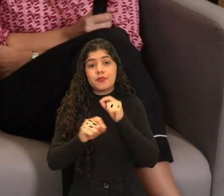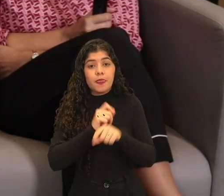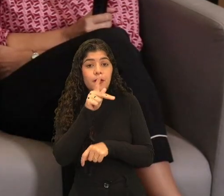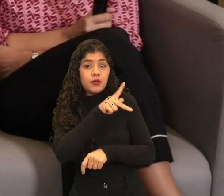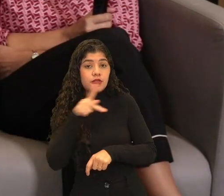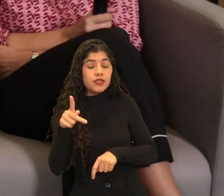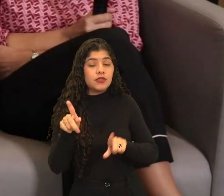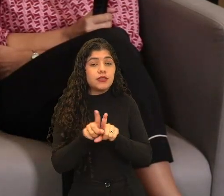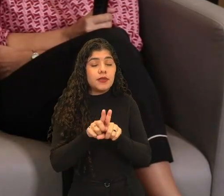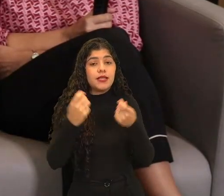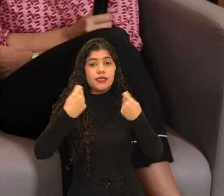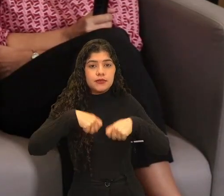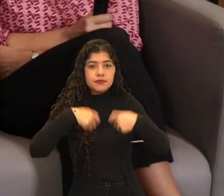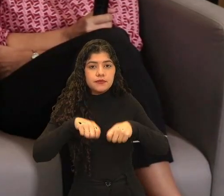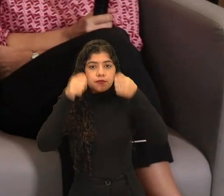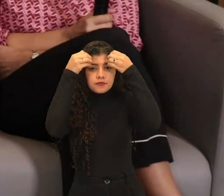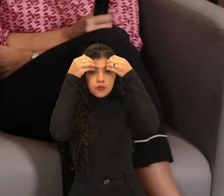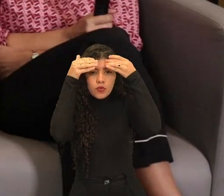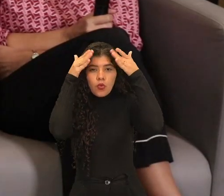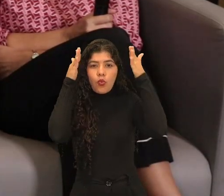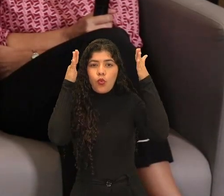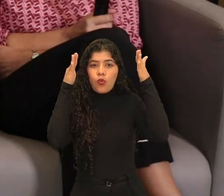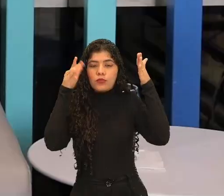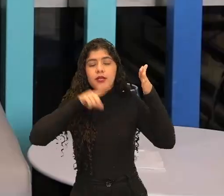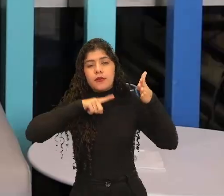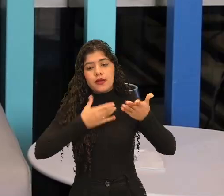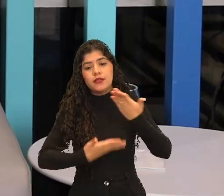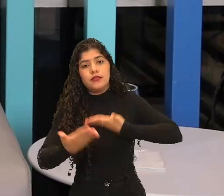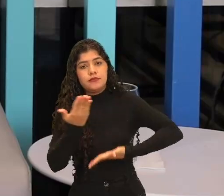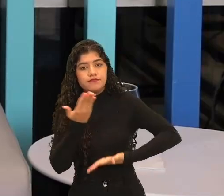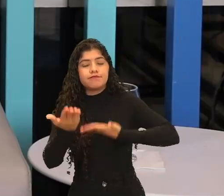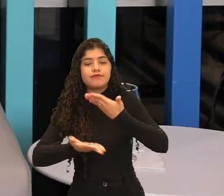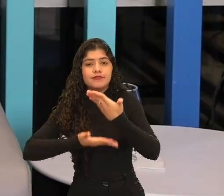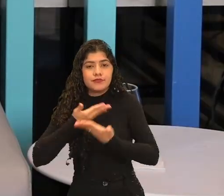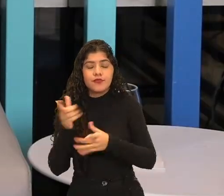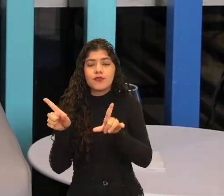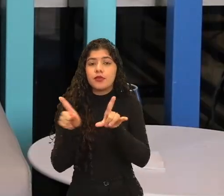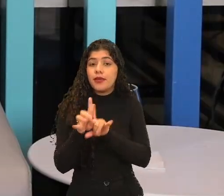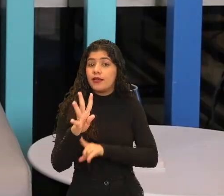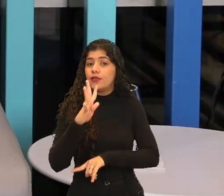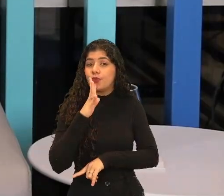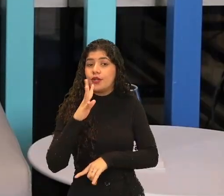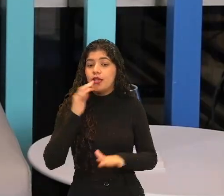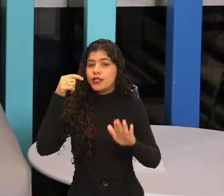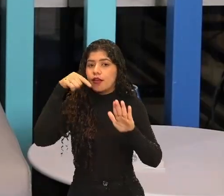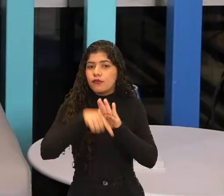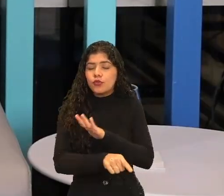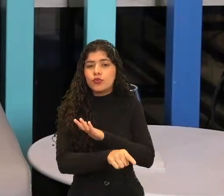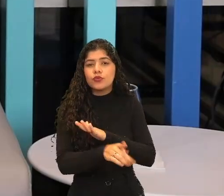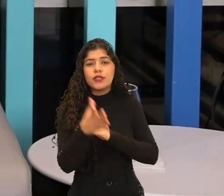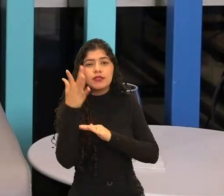por exemplo, ele precisa se abrir para esse convívio, para que ele conheça aquele aluno e saiba quais